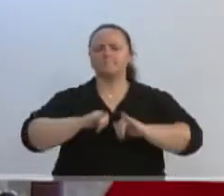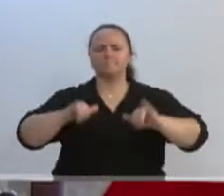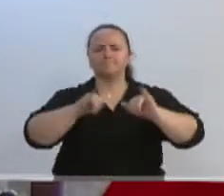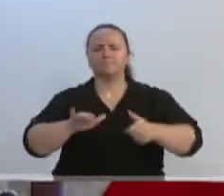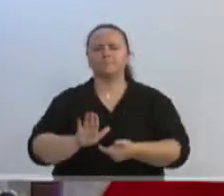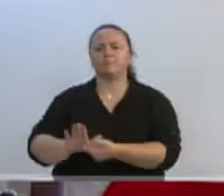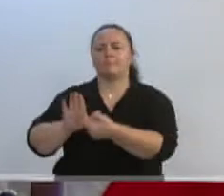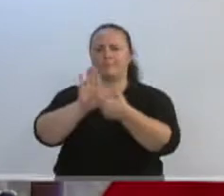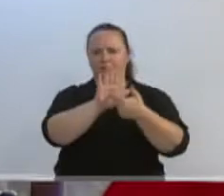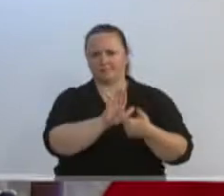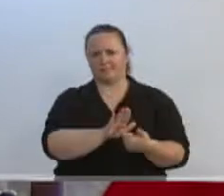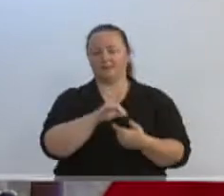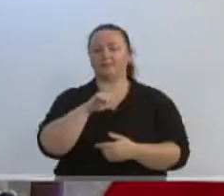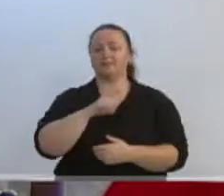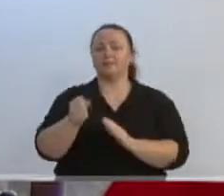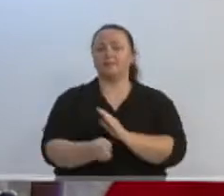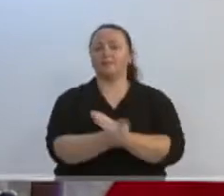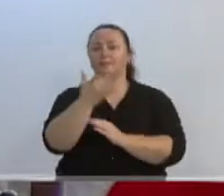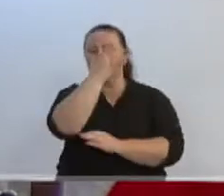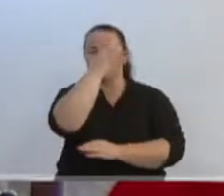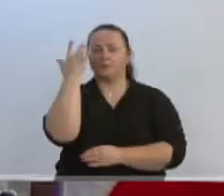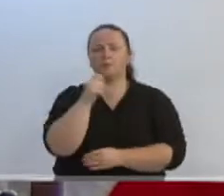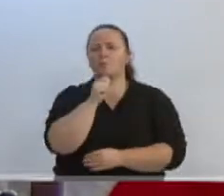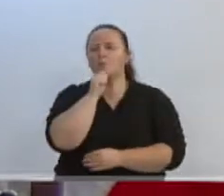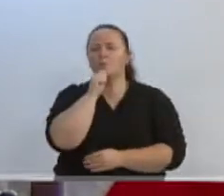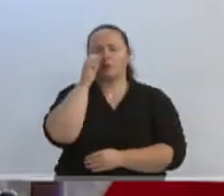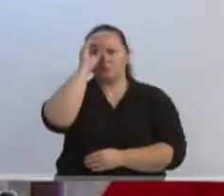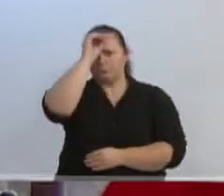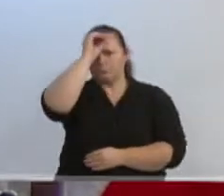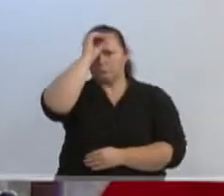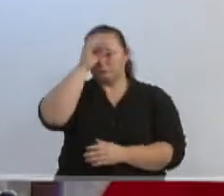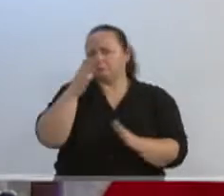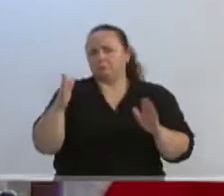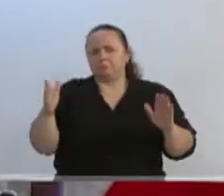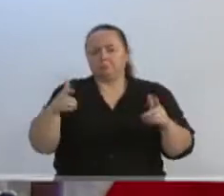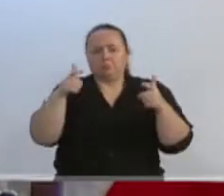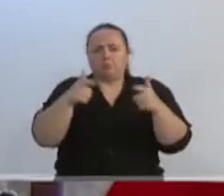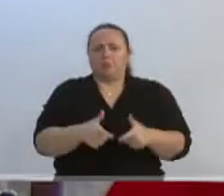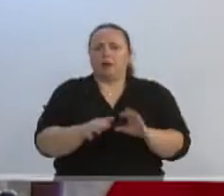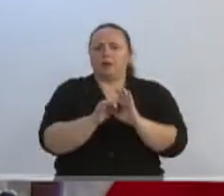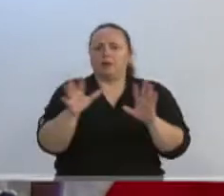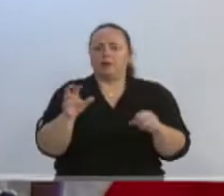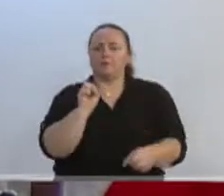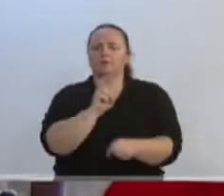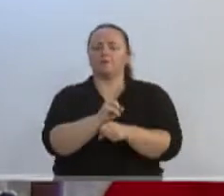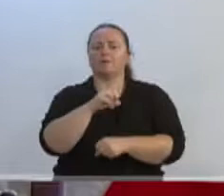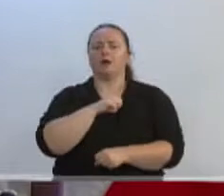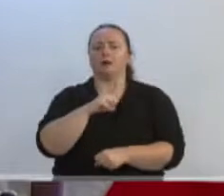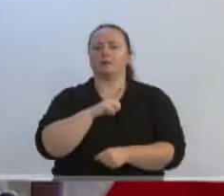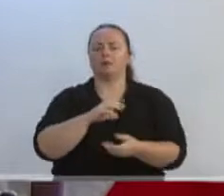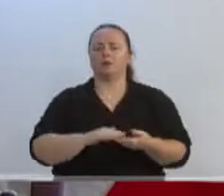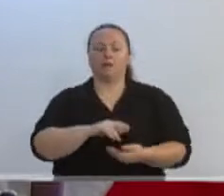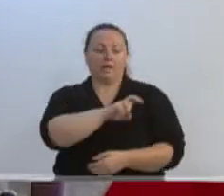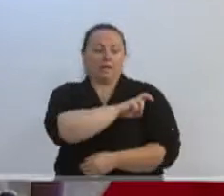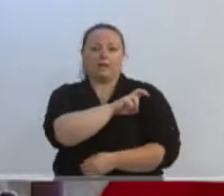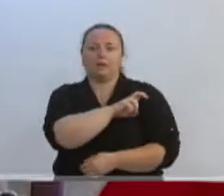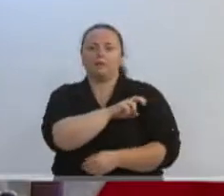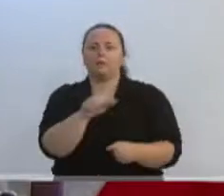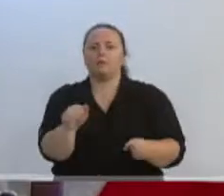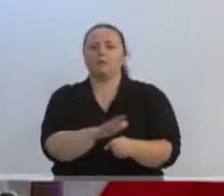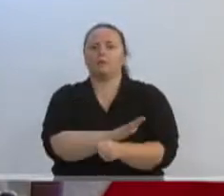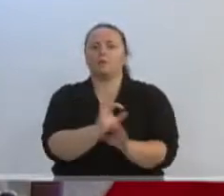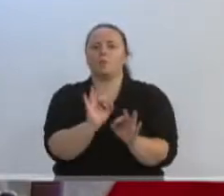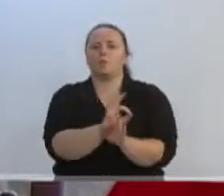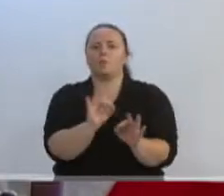fatos. Existem muitas pessoas que não sabem que essa escola lá está à disposição e que existem vagas, inclusive o 5º ano não foi fechado. E aí,